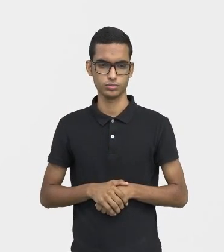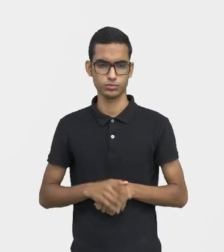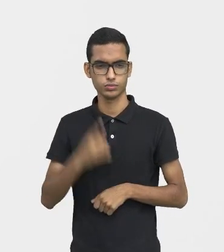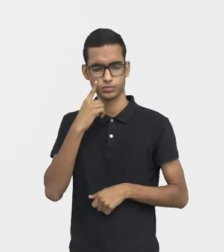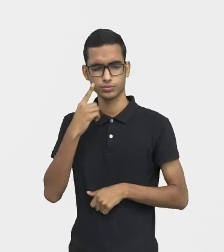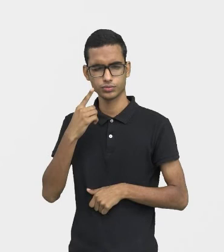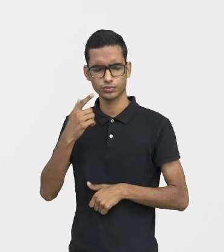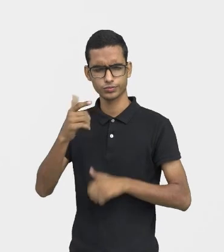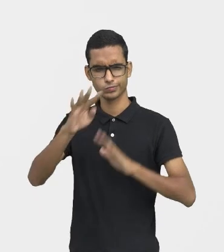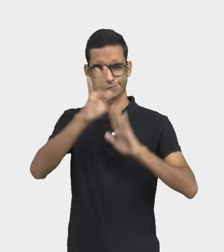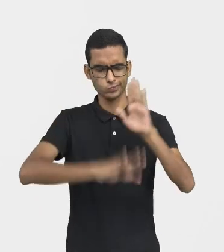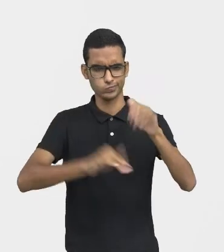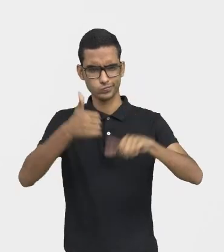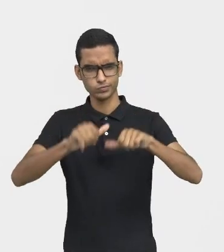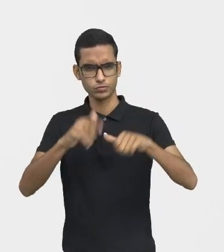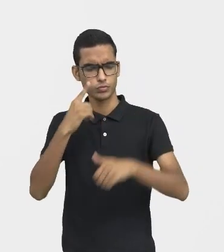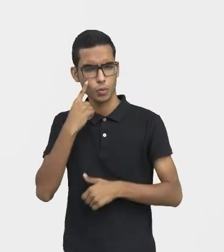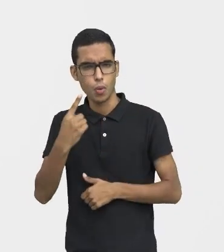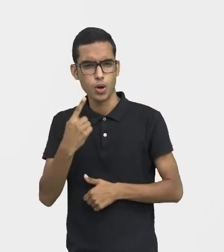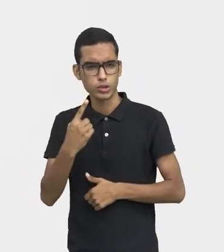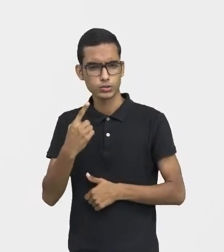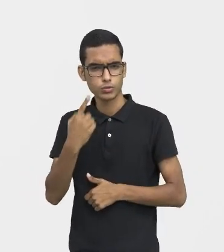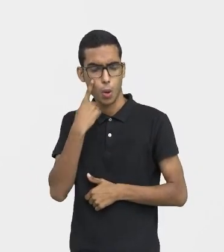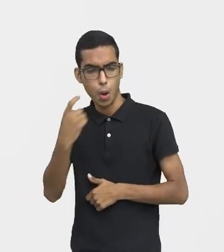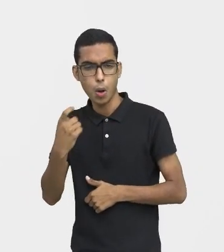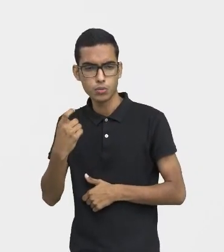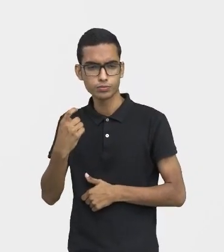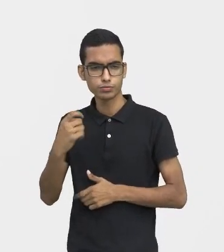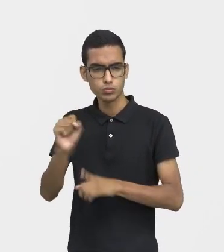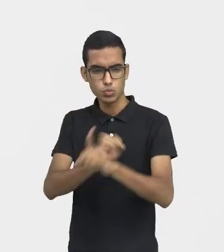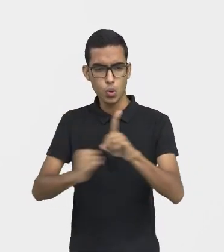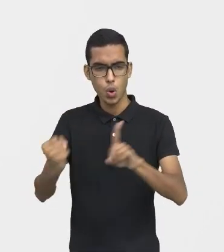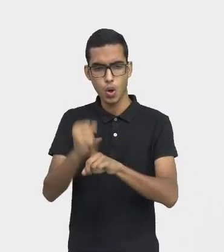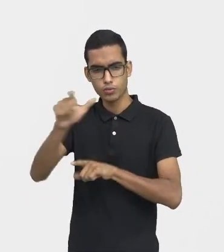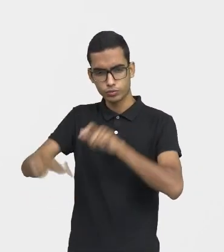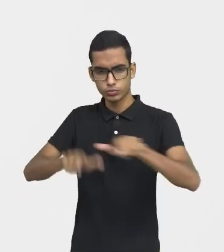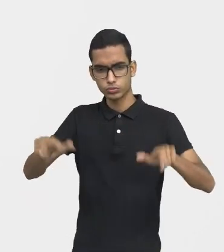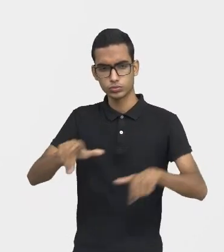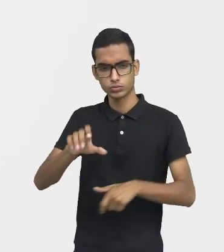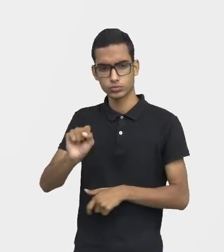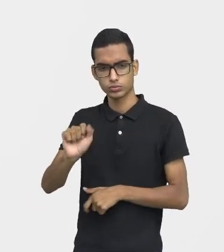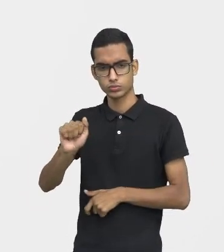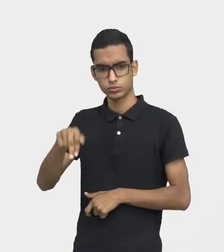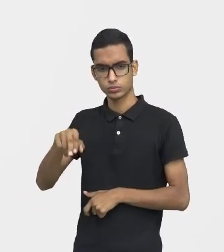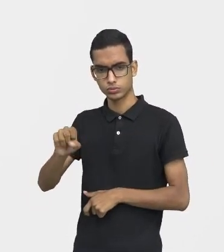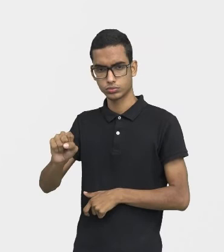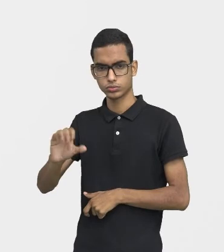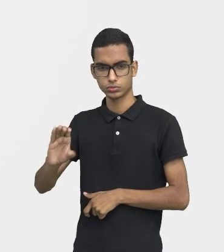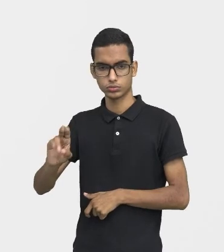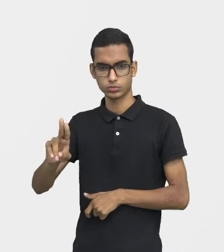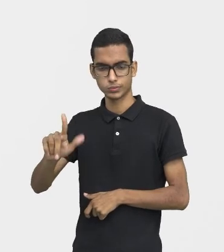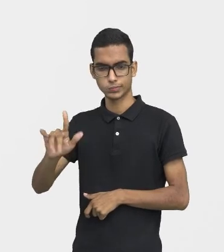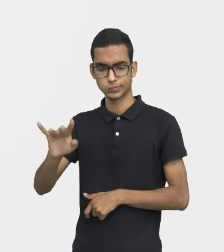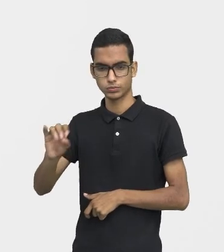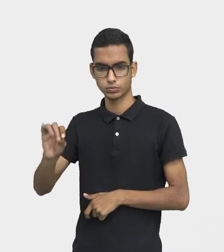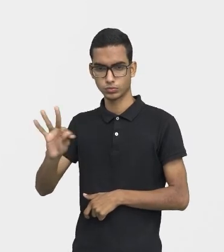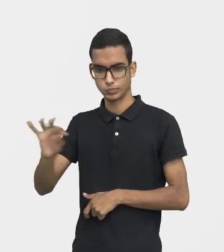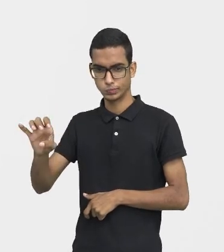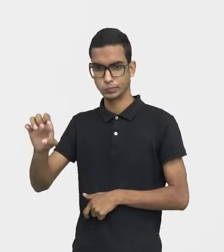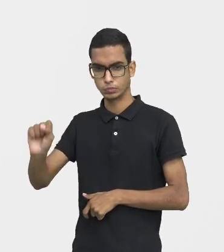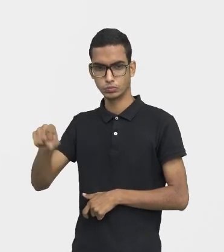análise do texto demonstra que os interesses sociais dos sans-culottes, importantes personagens da Revolução Francesa,